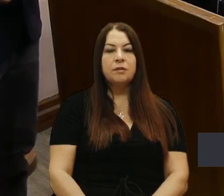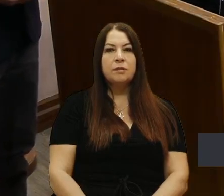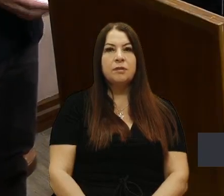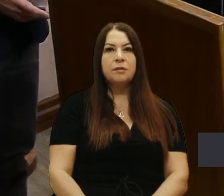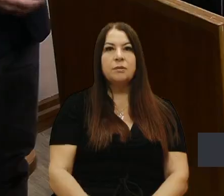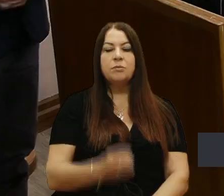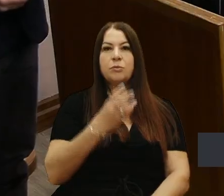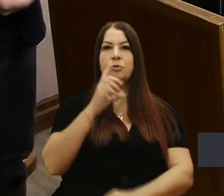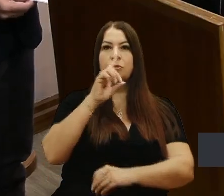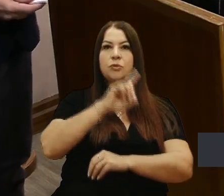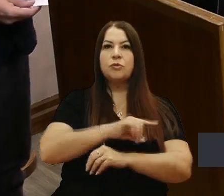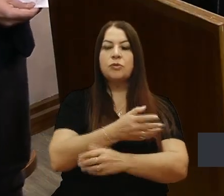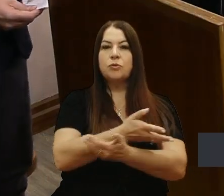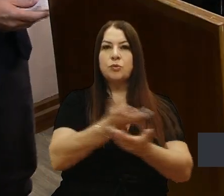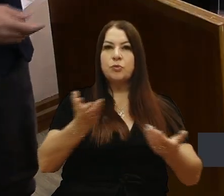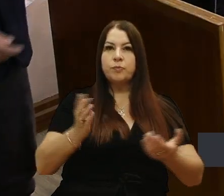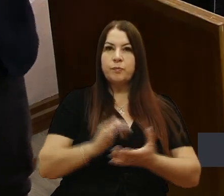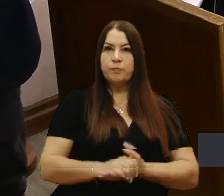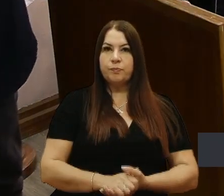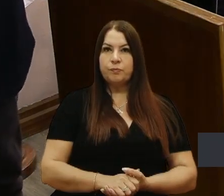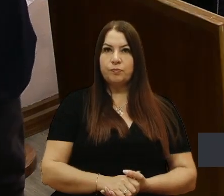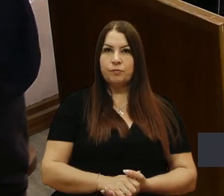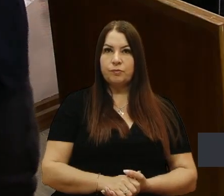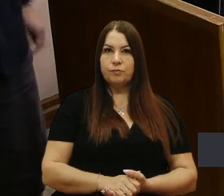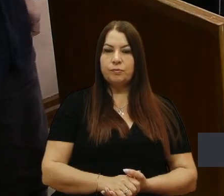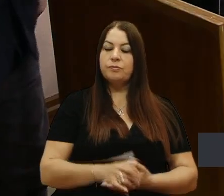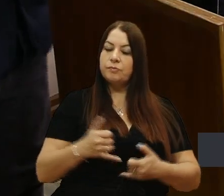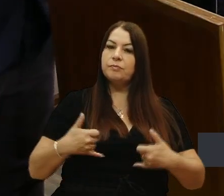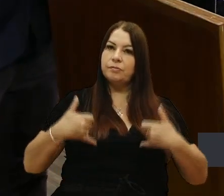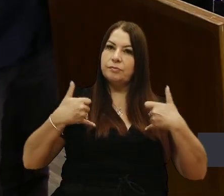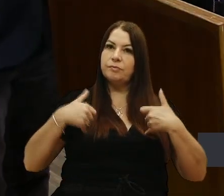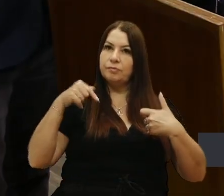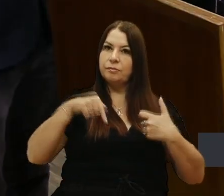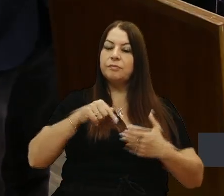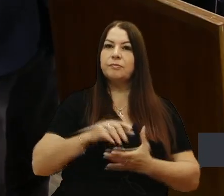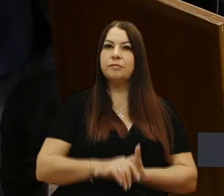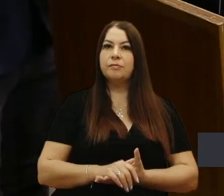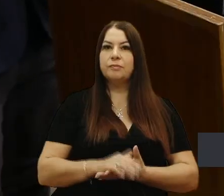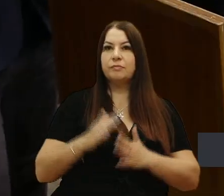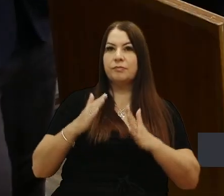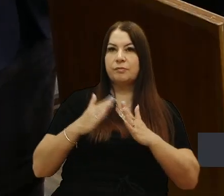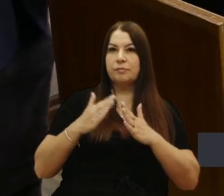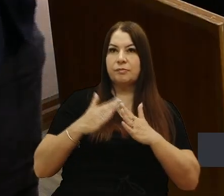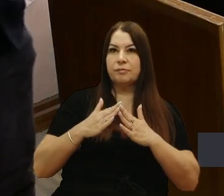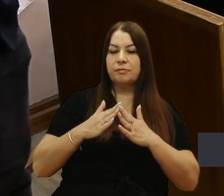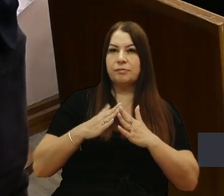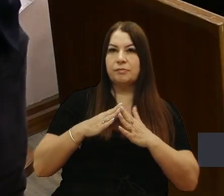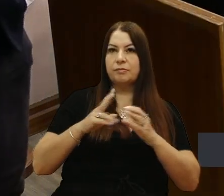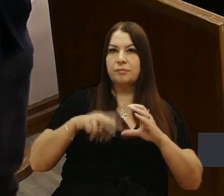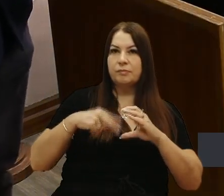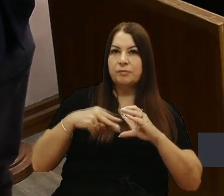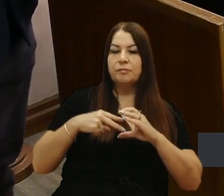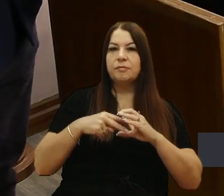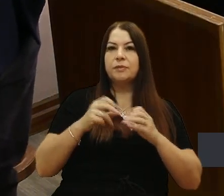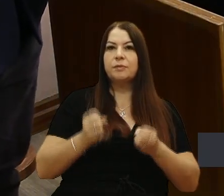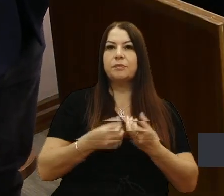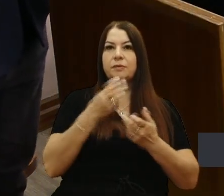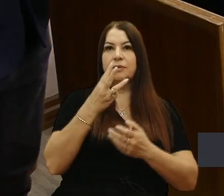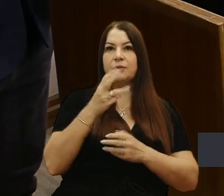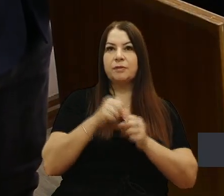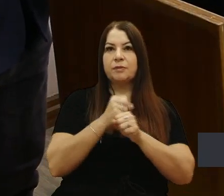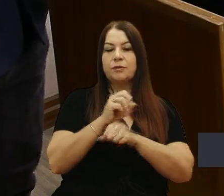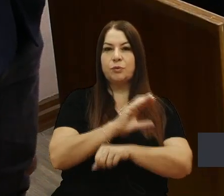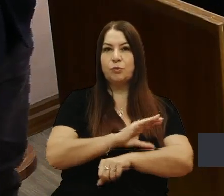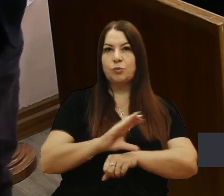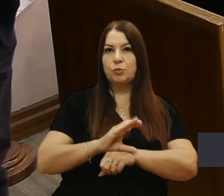Bom dia a todos. É uma honra estar aqui nessa Casa Legislativa para celebrar os 30 anos do